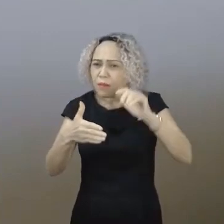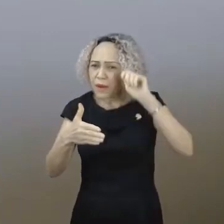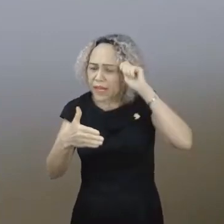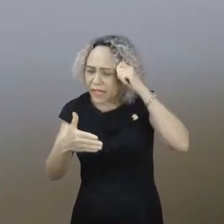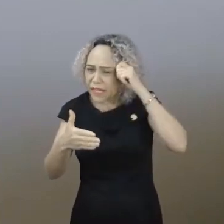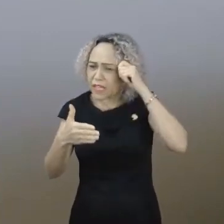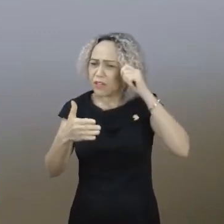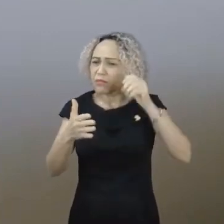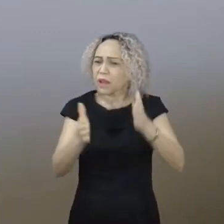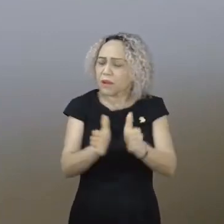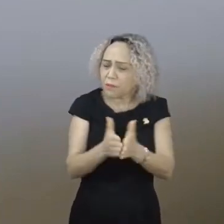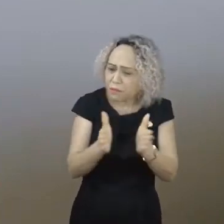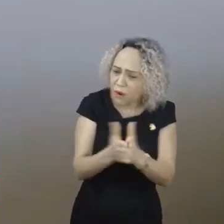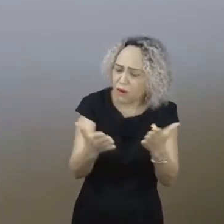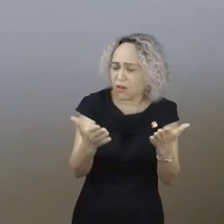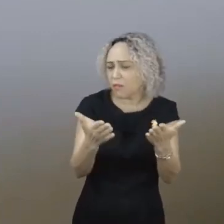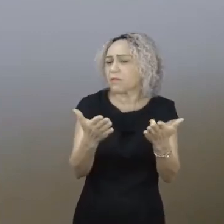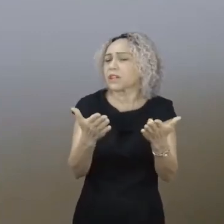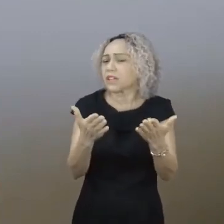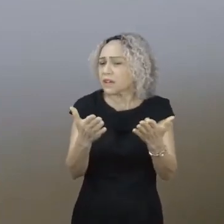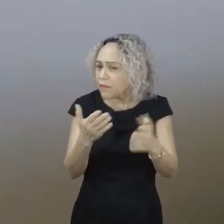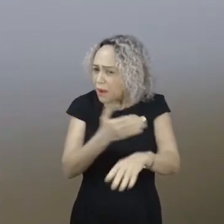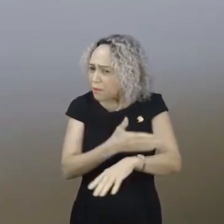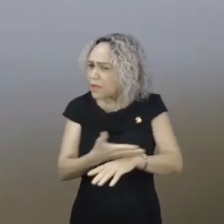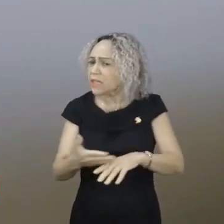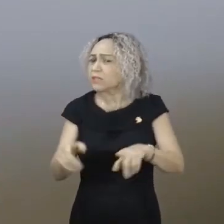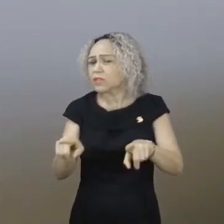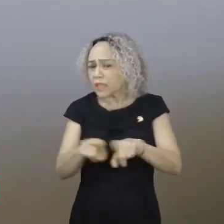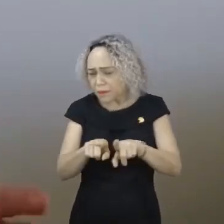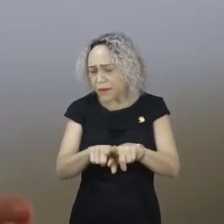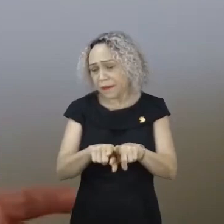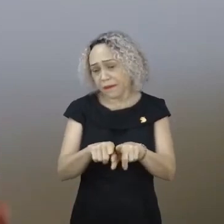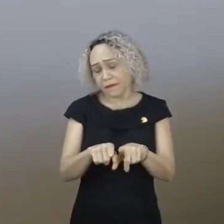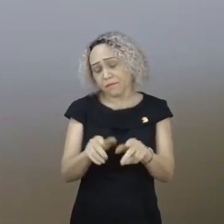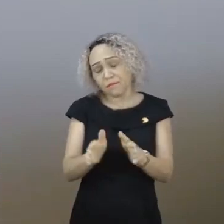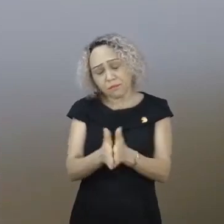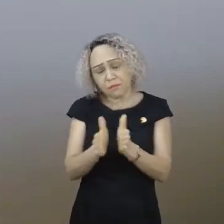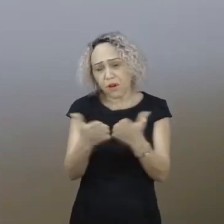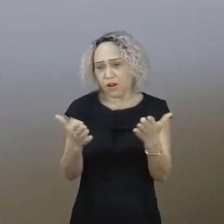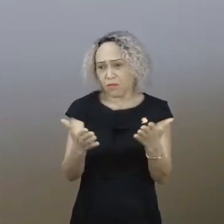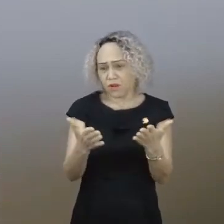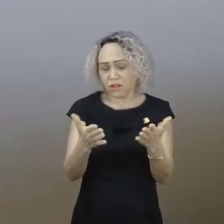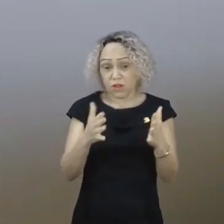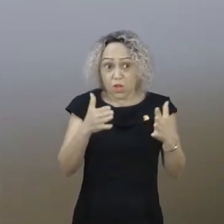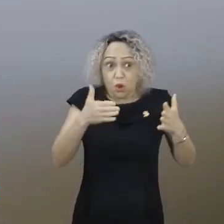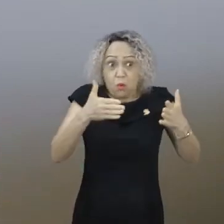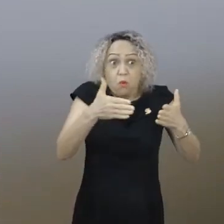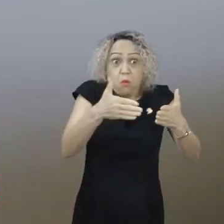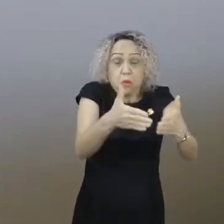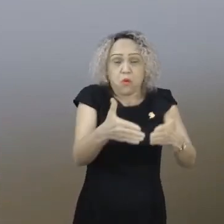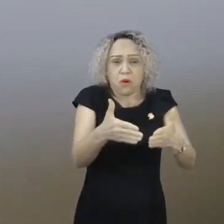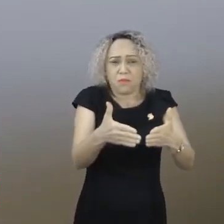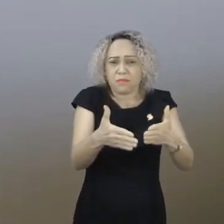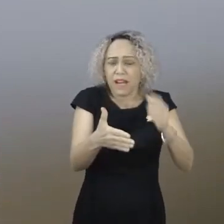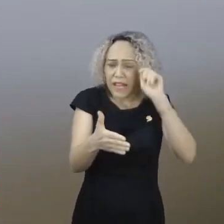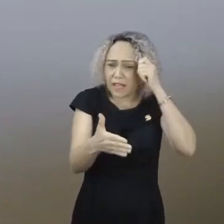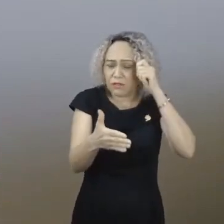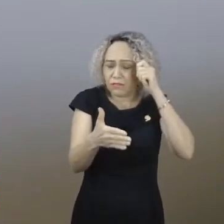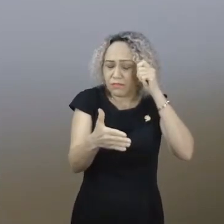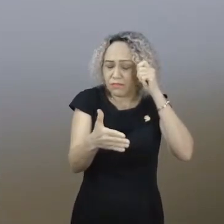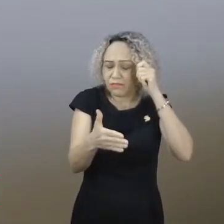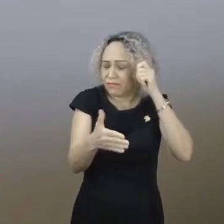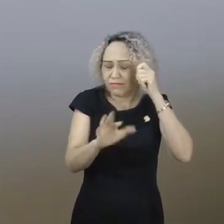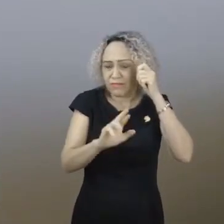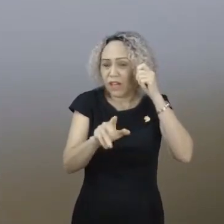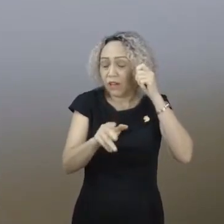aqueles que mais precisam. Então, avançamos em diversas áreas, com certeza absoluta,